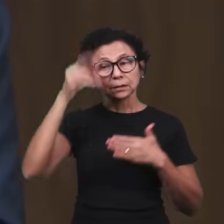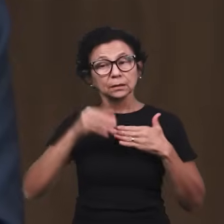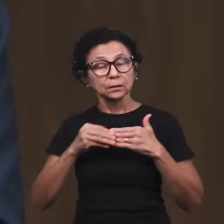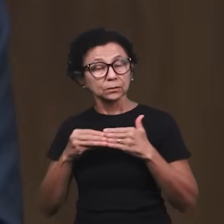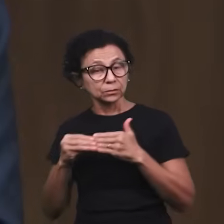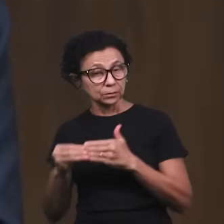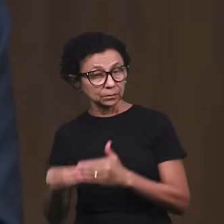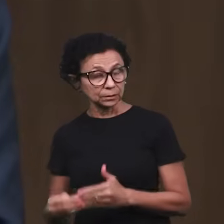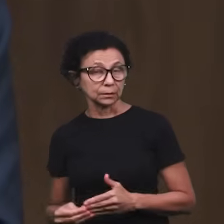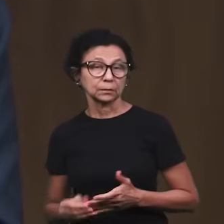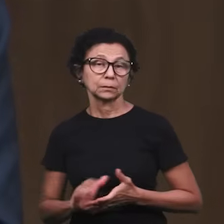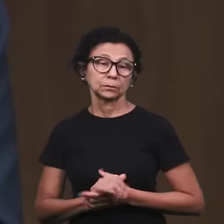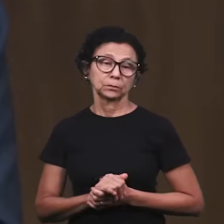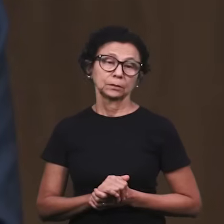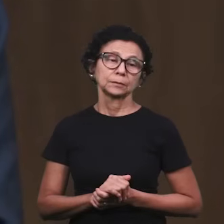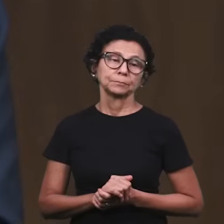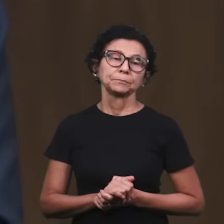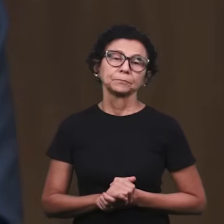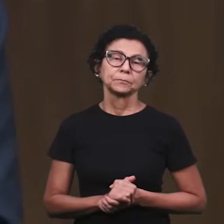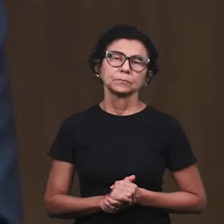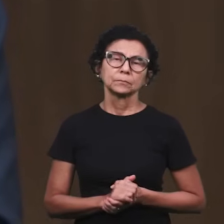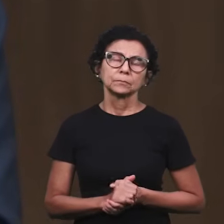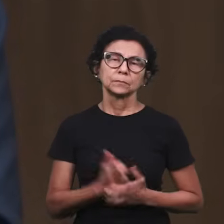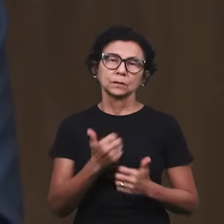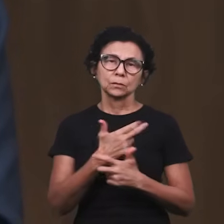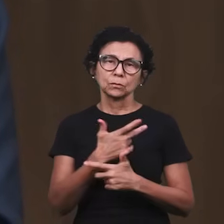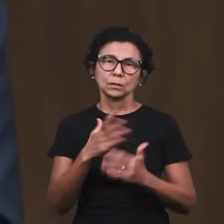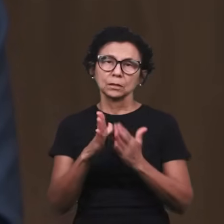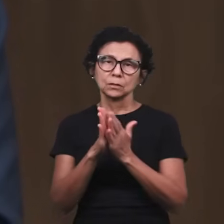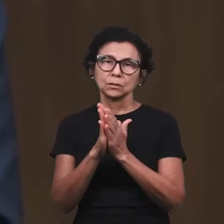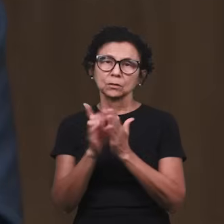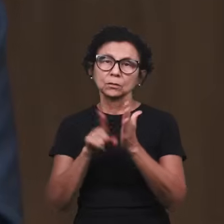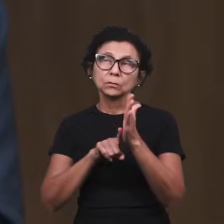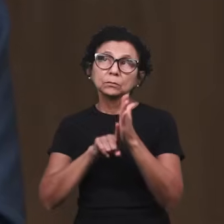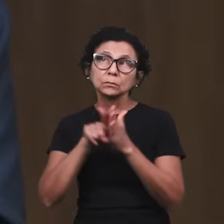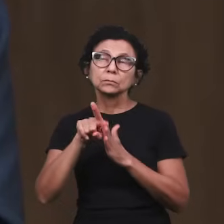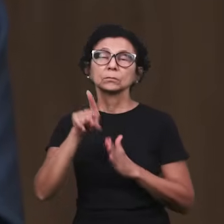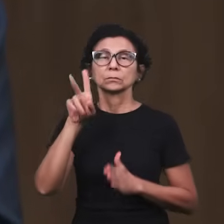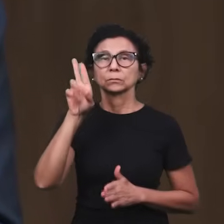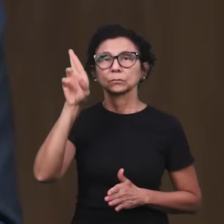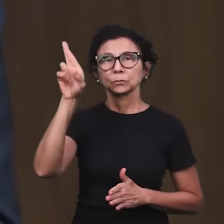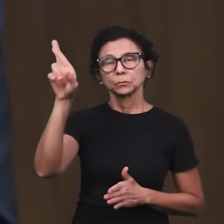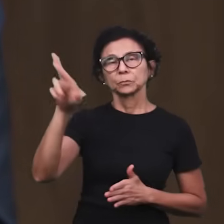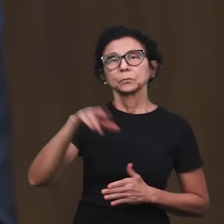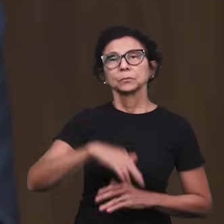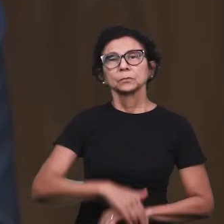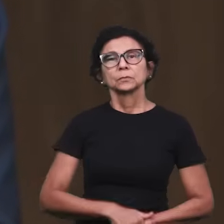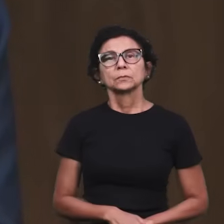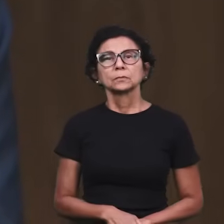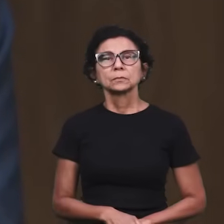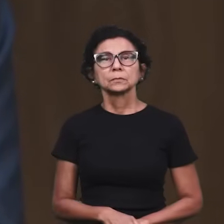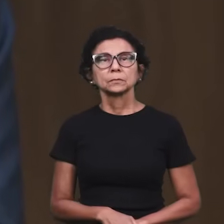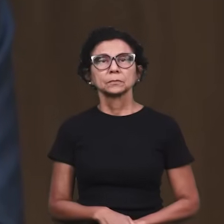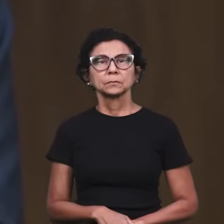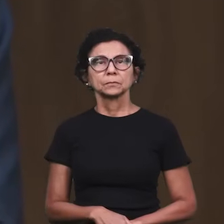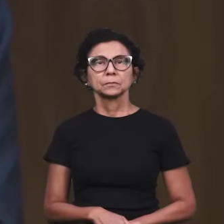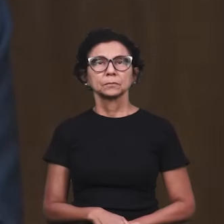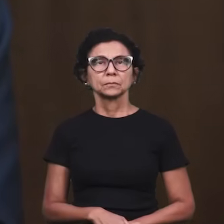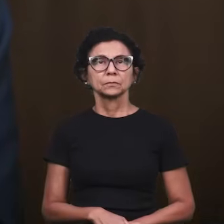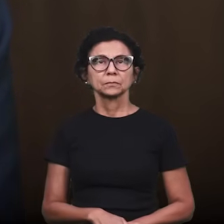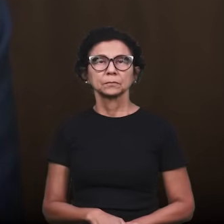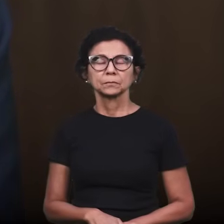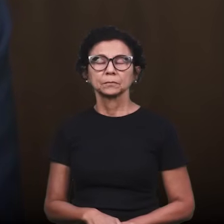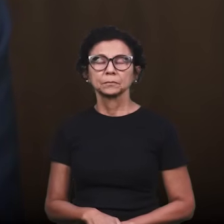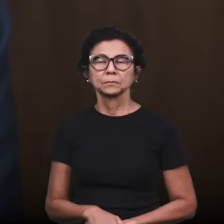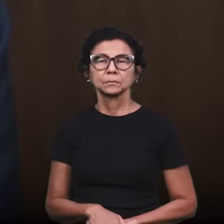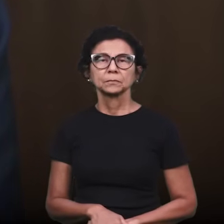coisas consultadas ao Senhor. Verdade. E que, acho que o nosso assunto é esse, acho que realmente quero agora